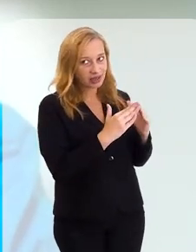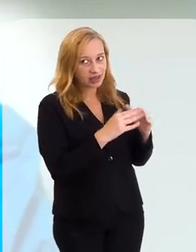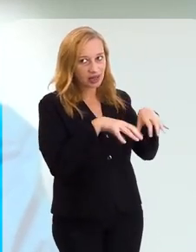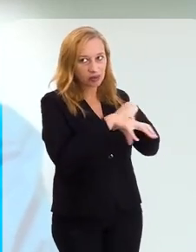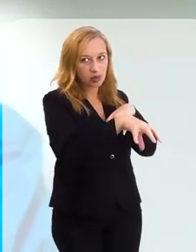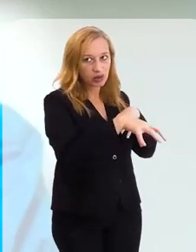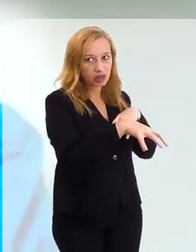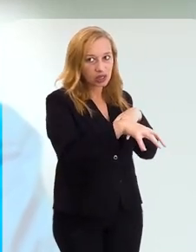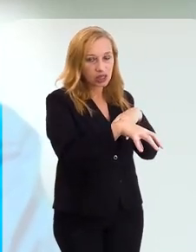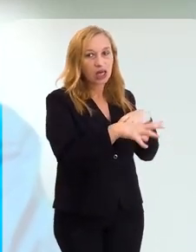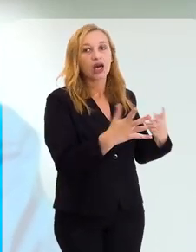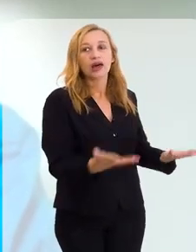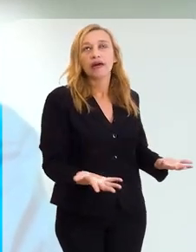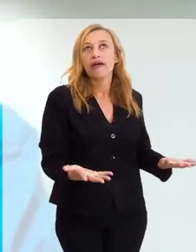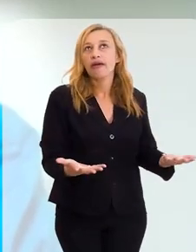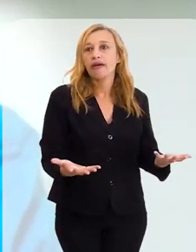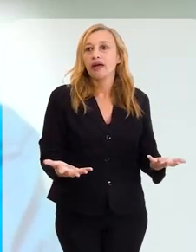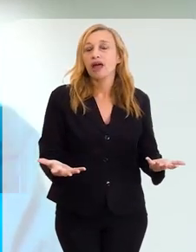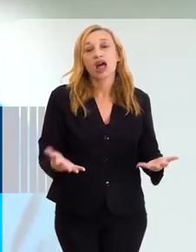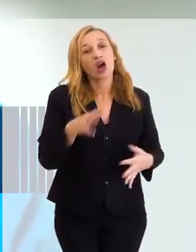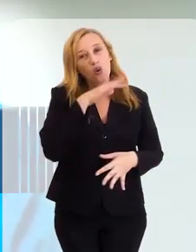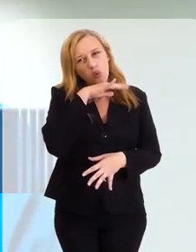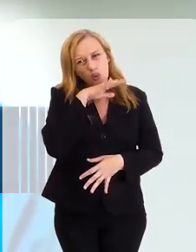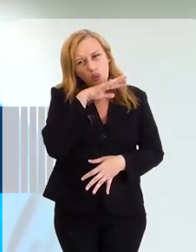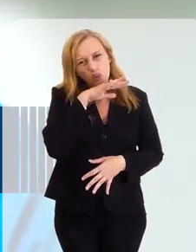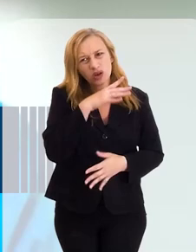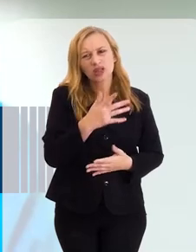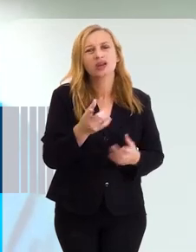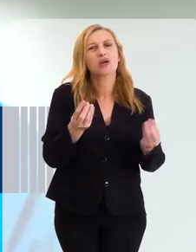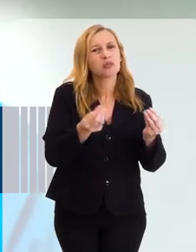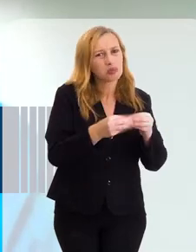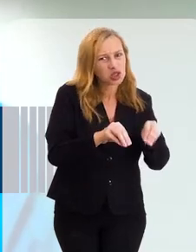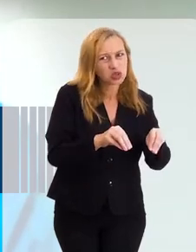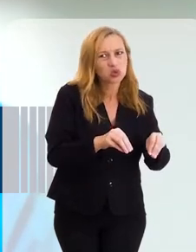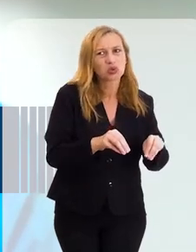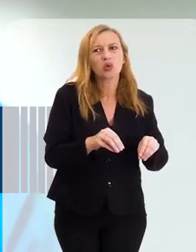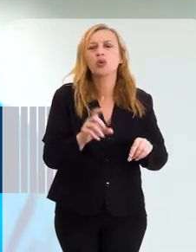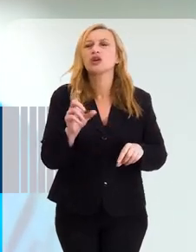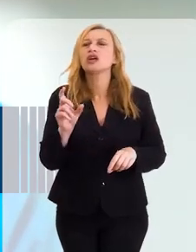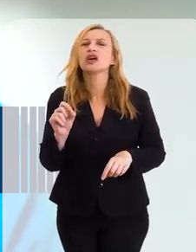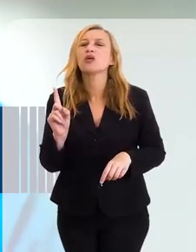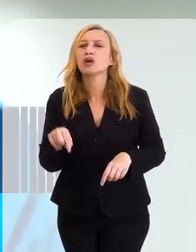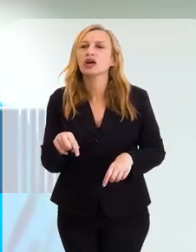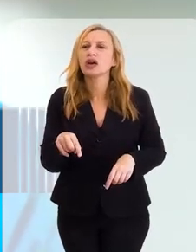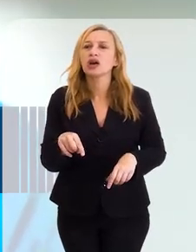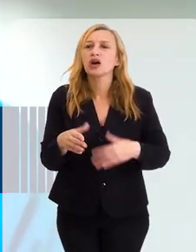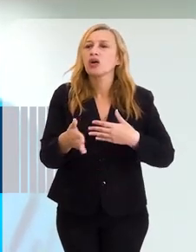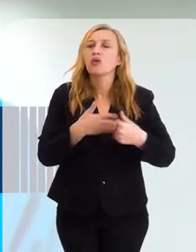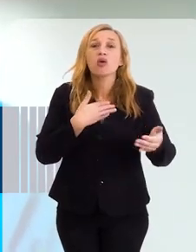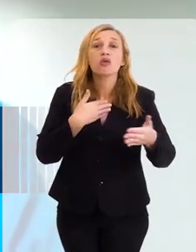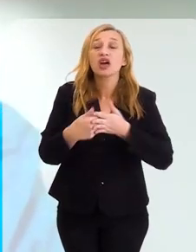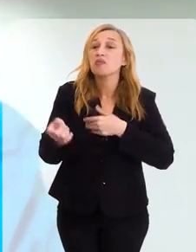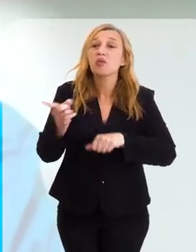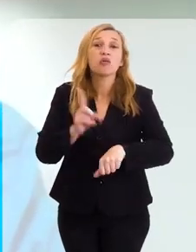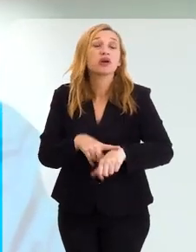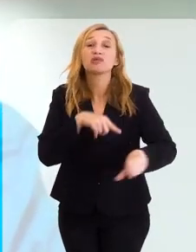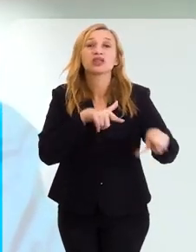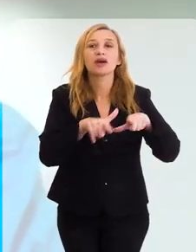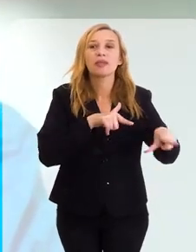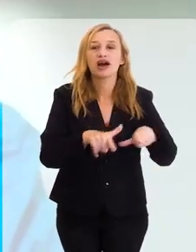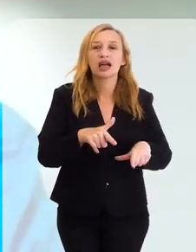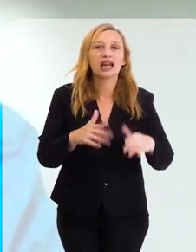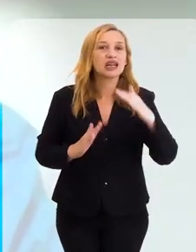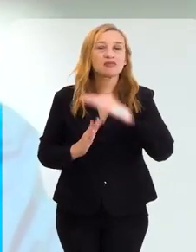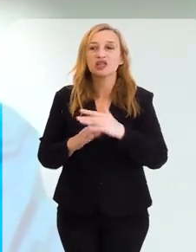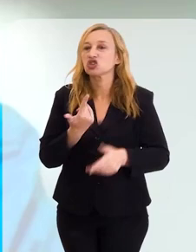remoto em casa durante a pandemia trouxe um fenômeno muito ruim, adverso, prejudicial, que era o trabalho a qualquer